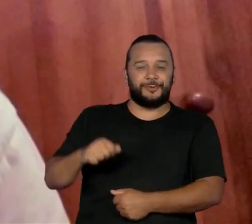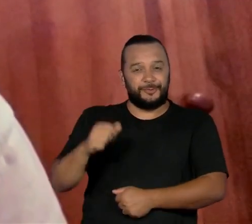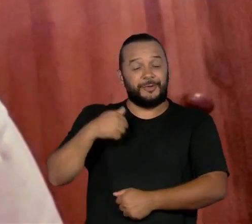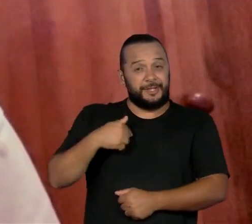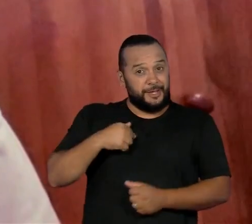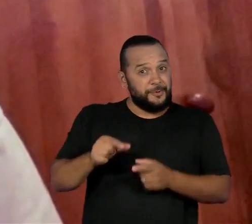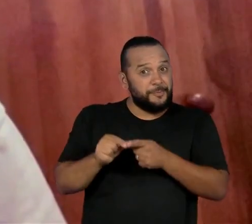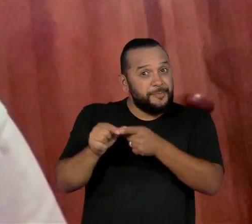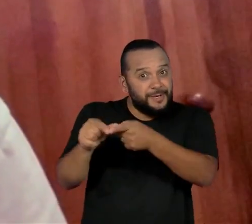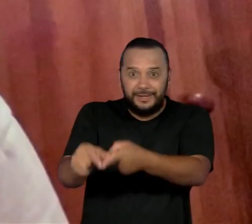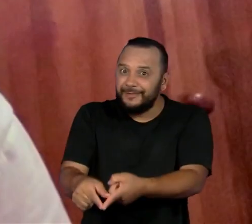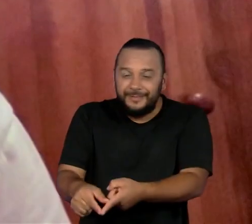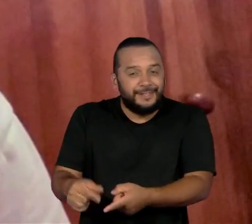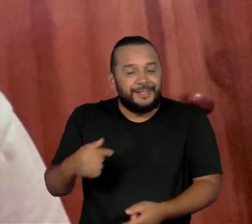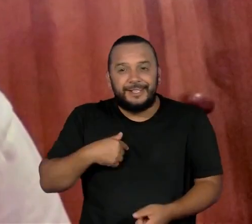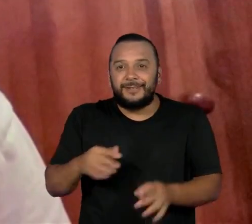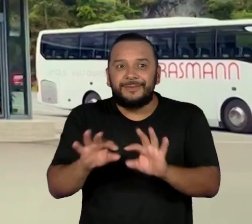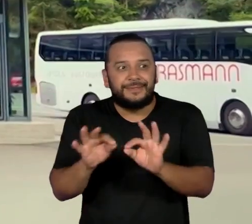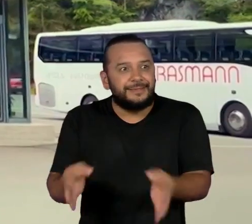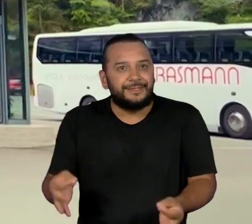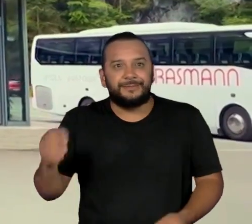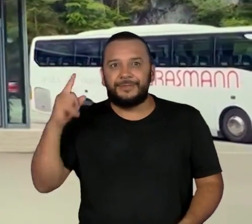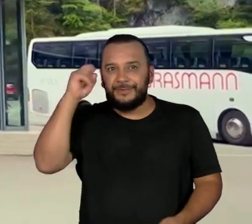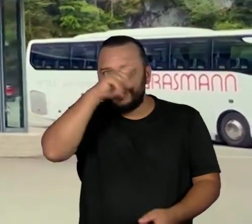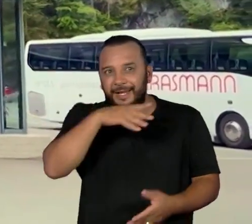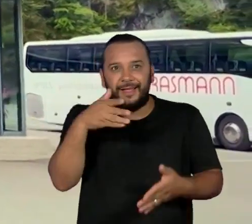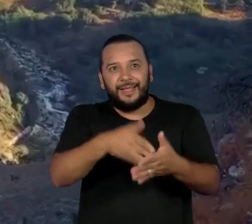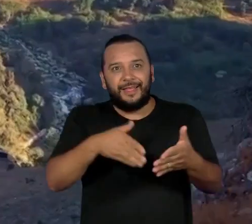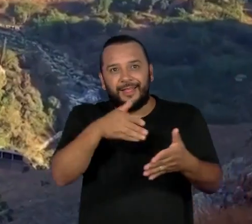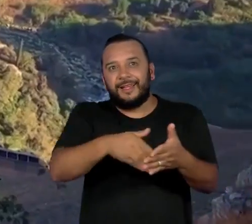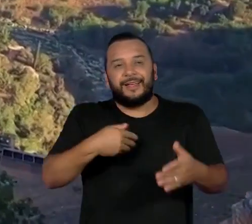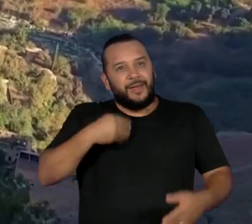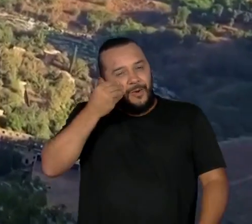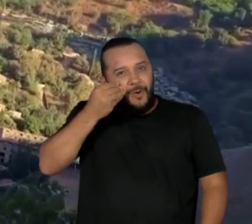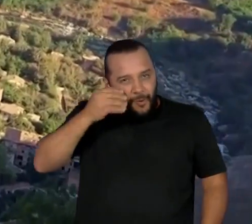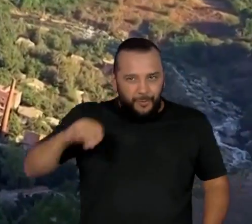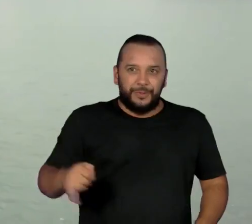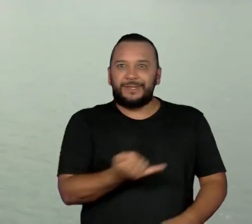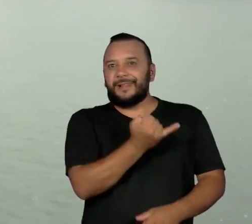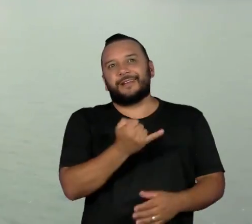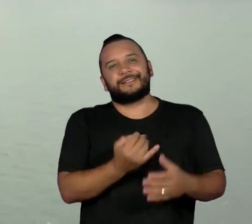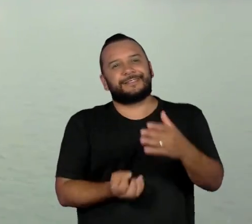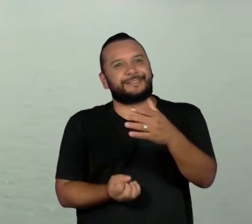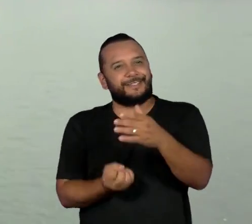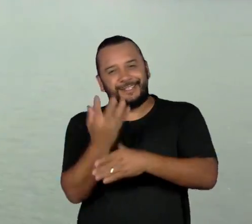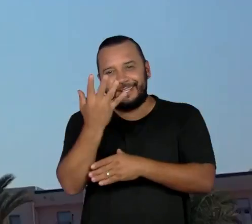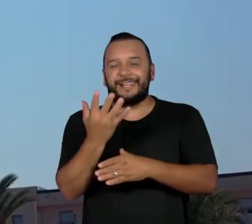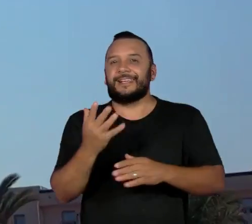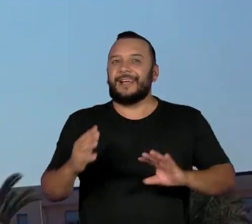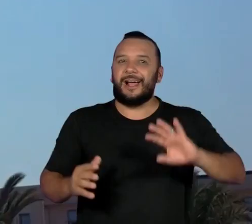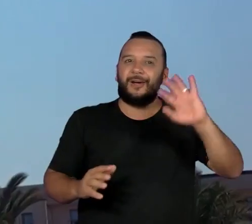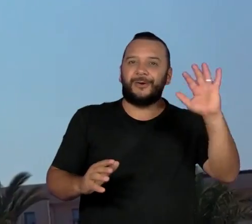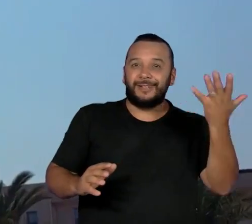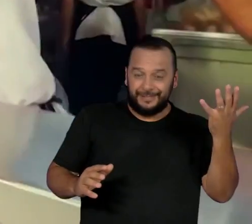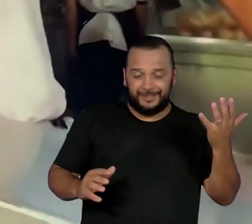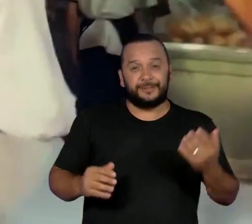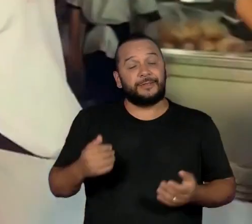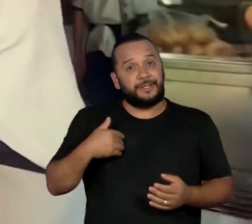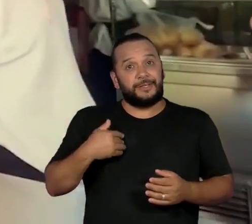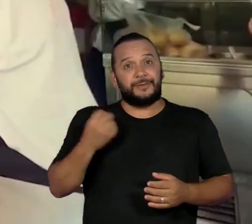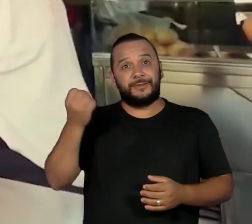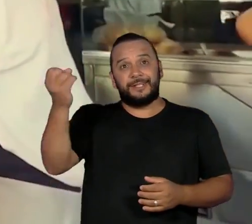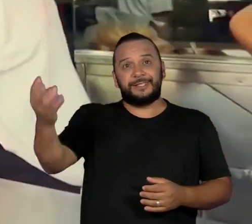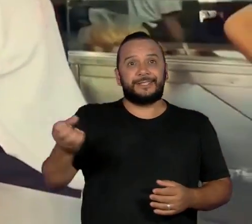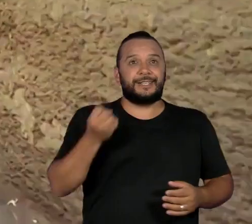periferia, tendo toda a dificuldade, a gente cria algumas oportunidades e as coisas começam a acontecer. Então, até agora, eu visitei